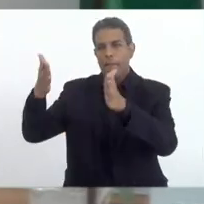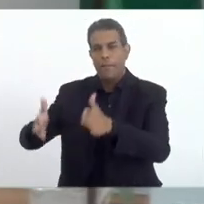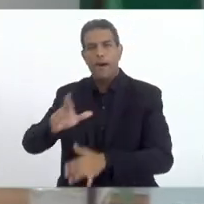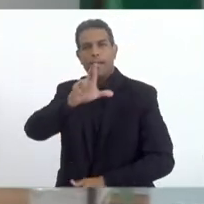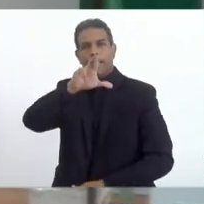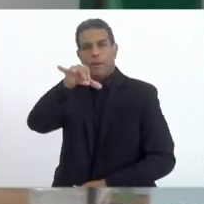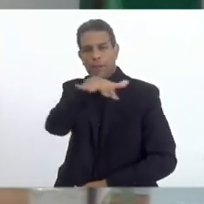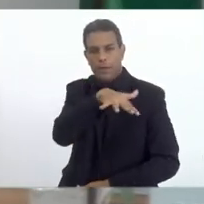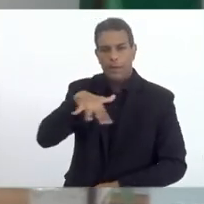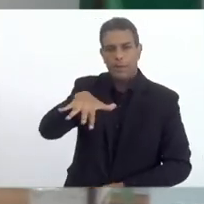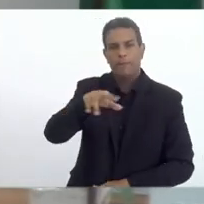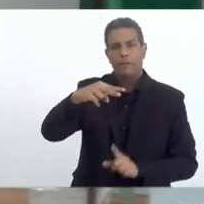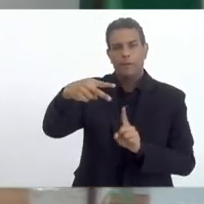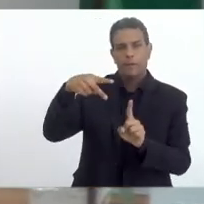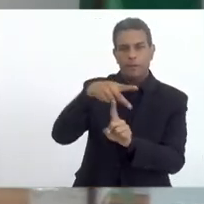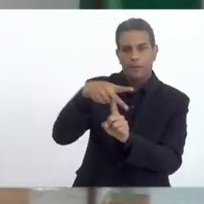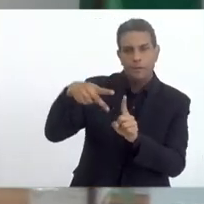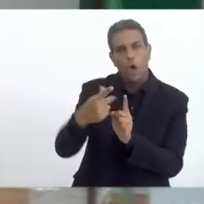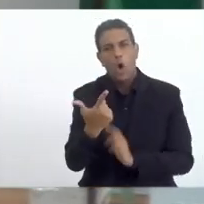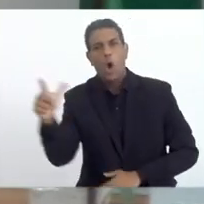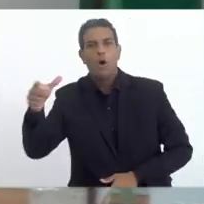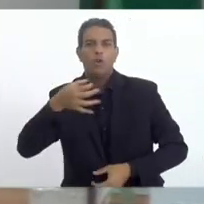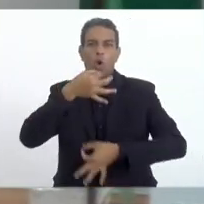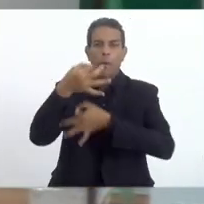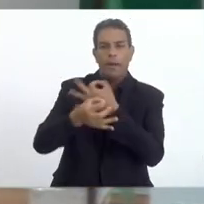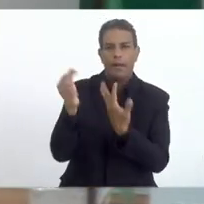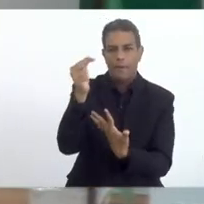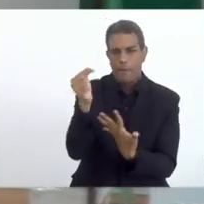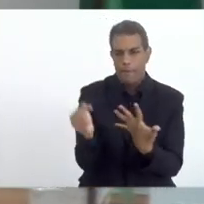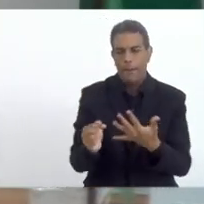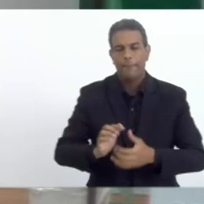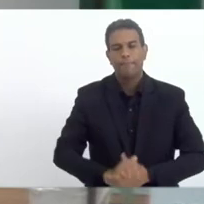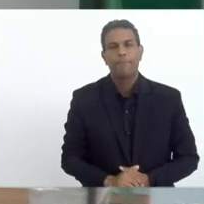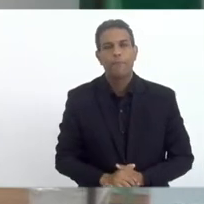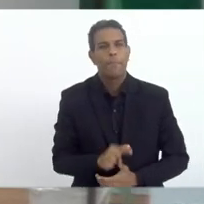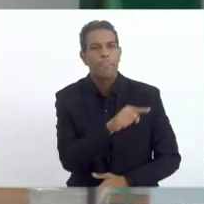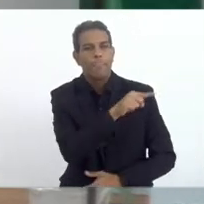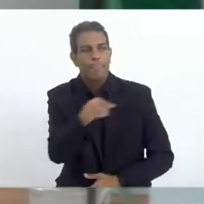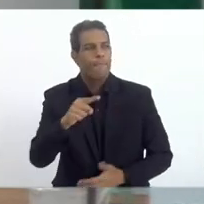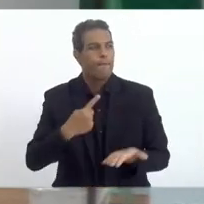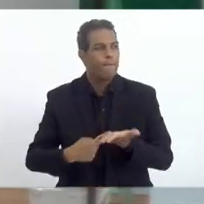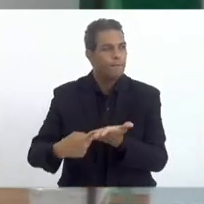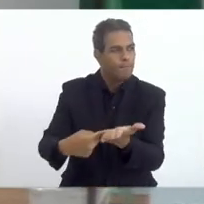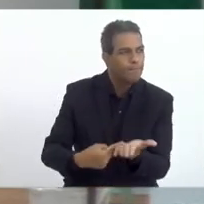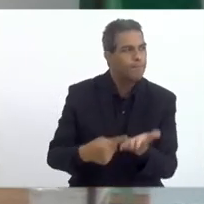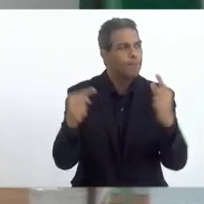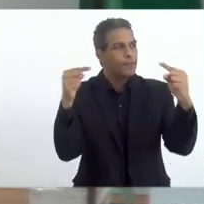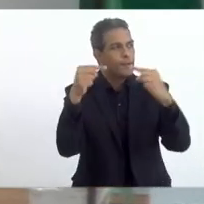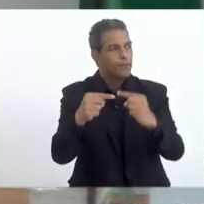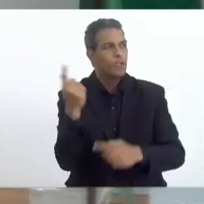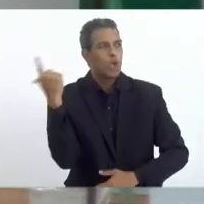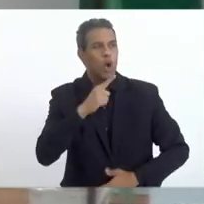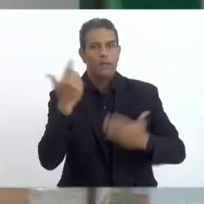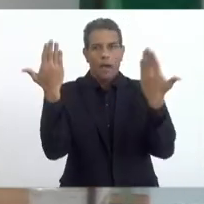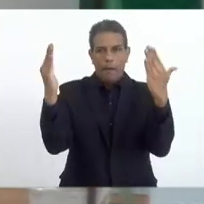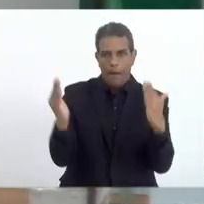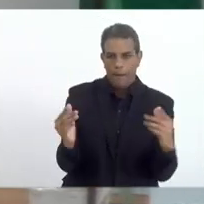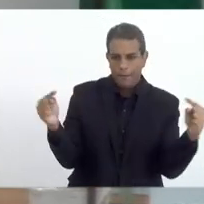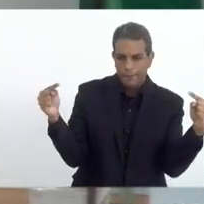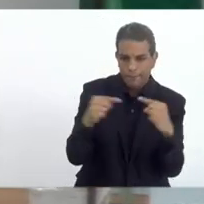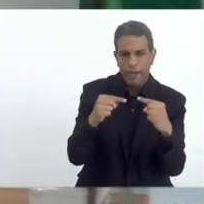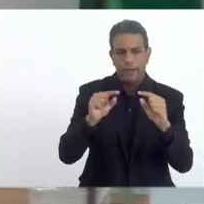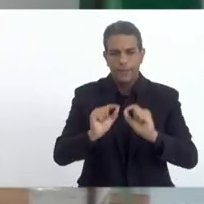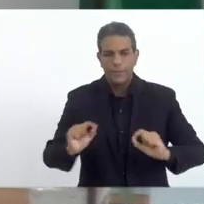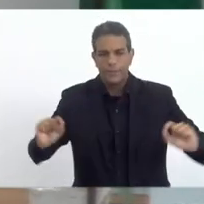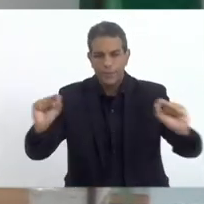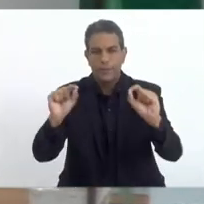para o Rio Previdência eu tenho um outro comentário. Então, essas emendas têm que balizar essa